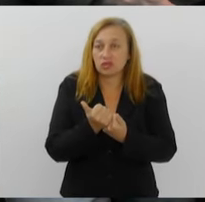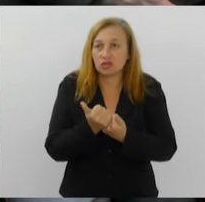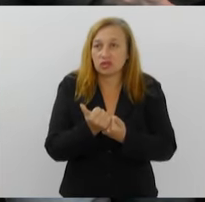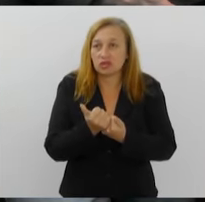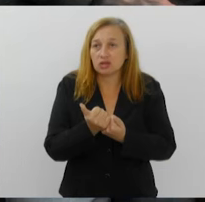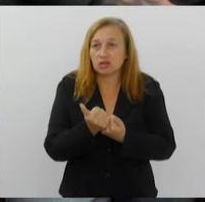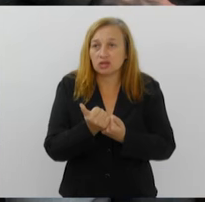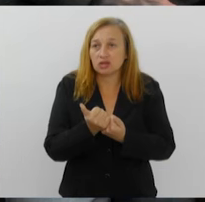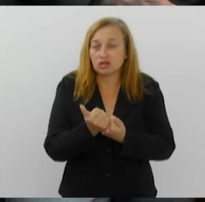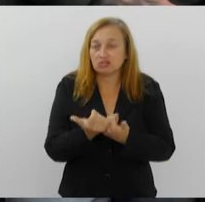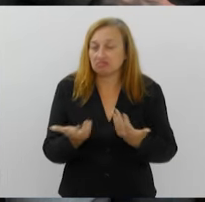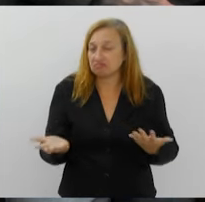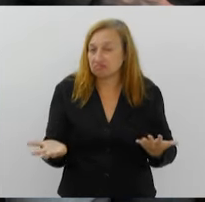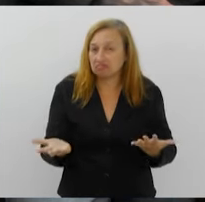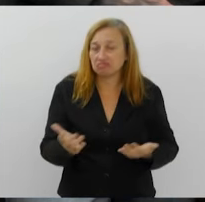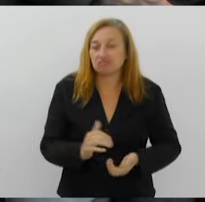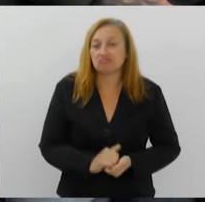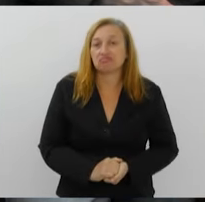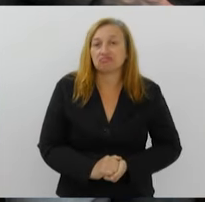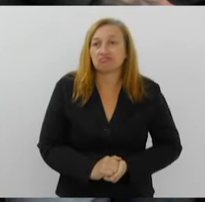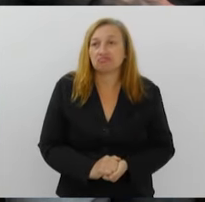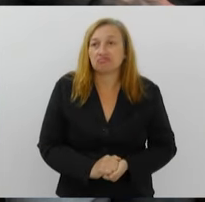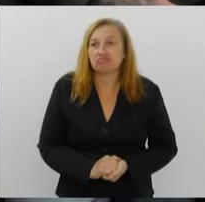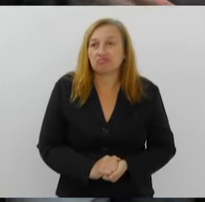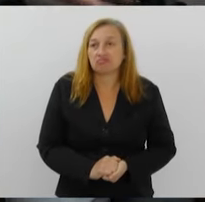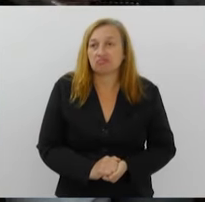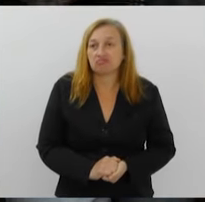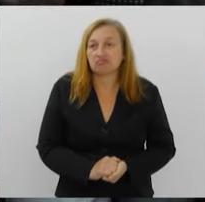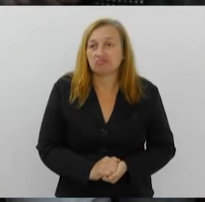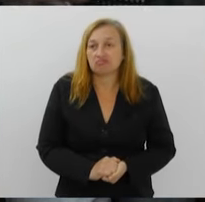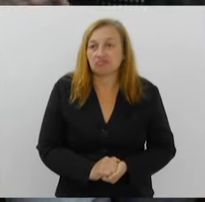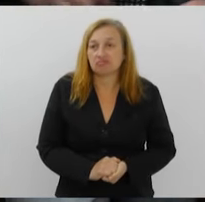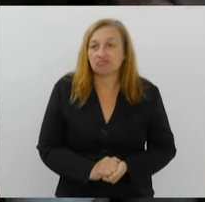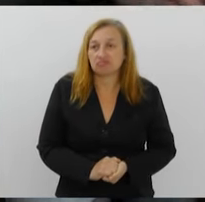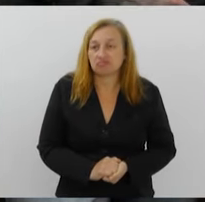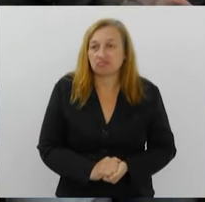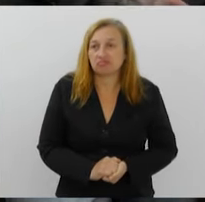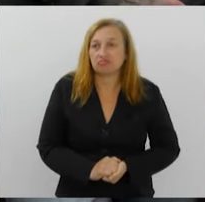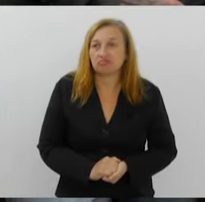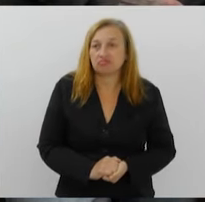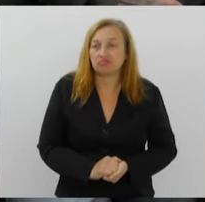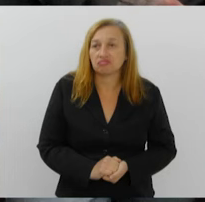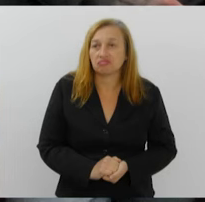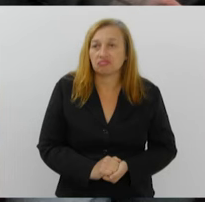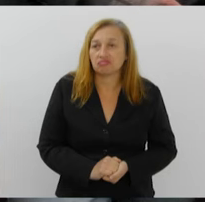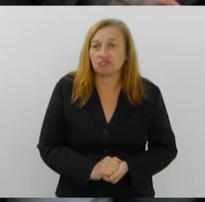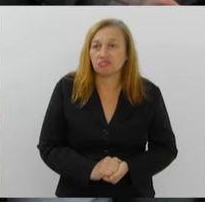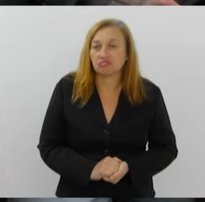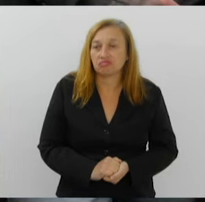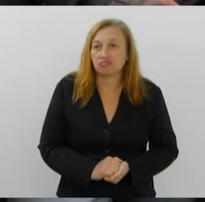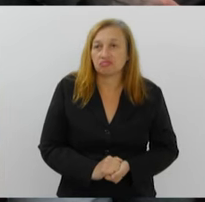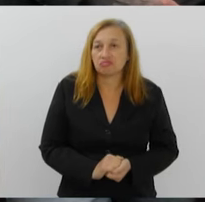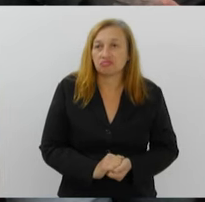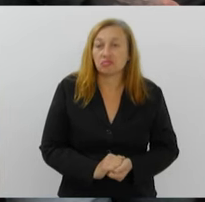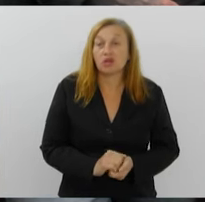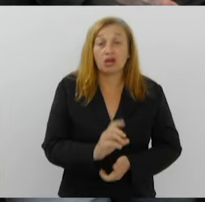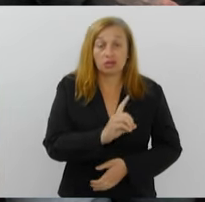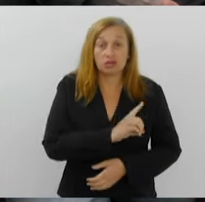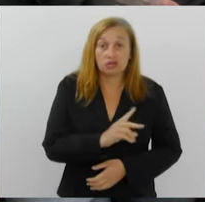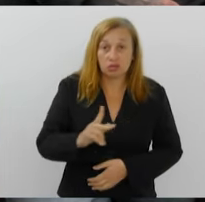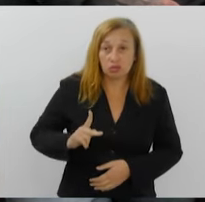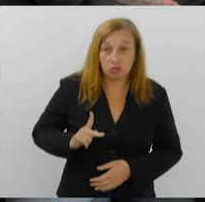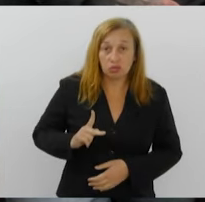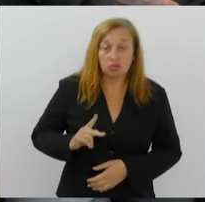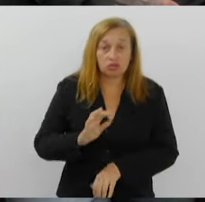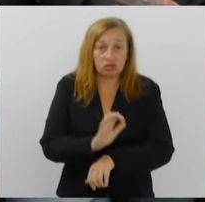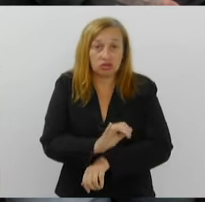qualquer proporcionalidade, passando por cima de qualquer razoabilidade, um órgão de Estado, a Defensoria Pública do Estado do